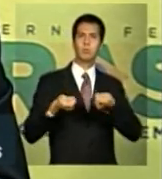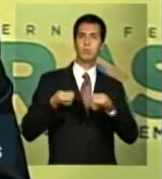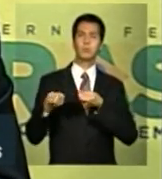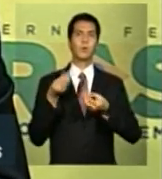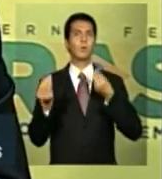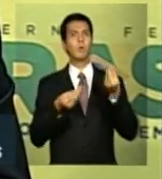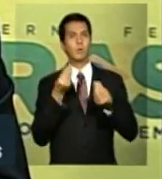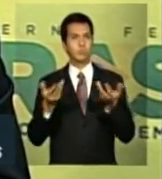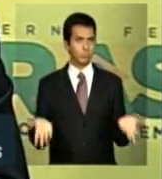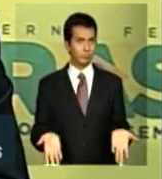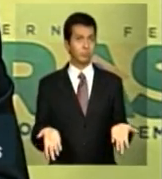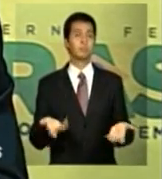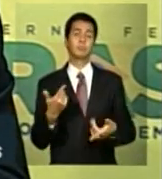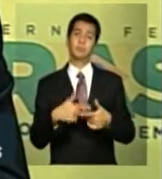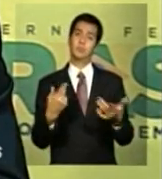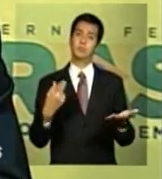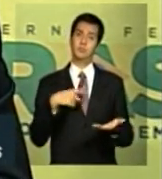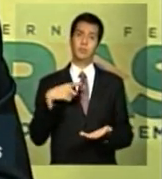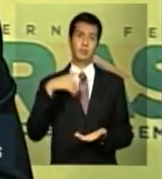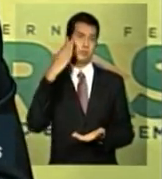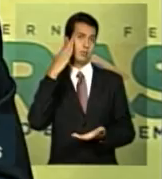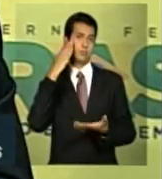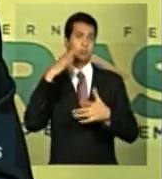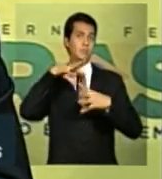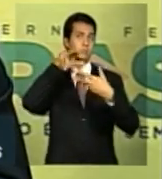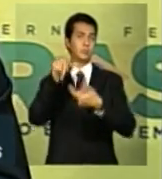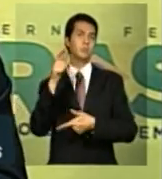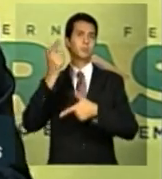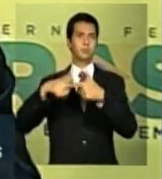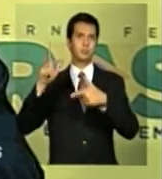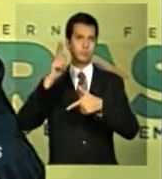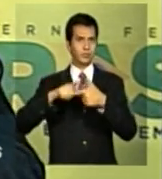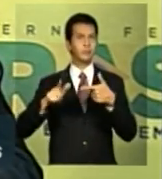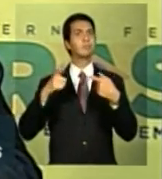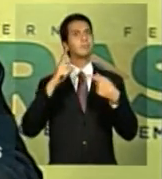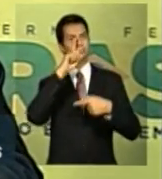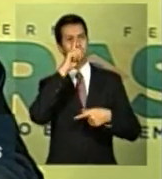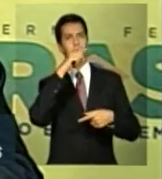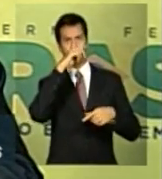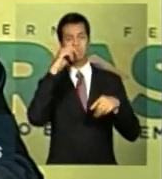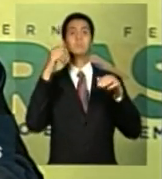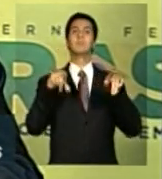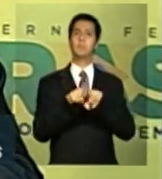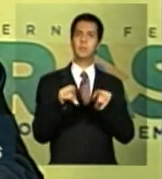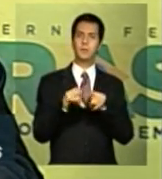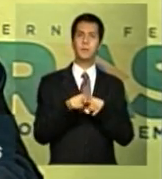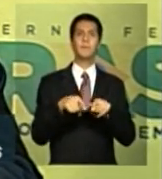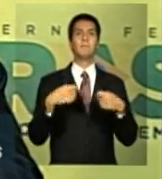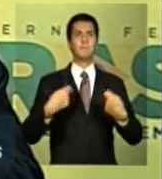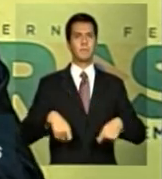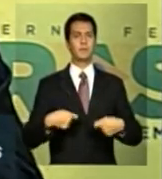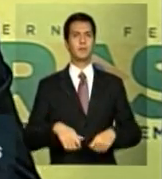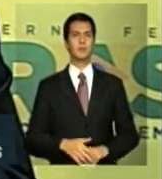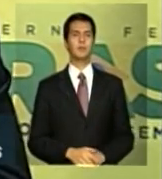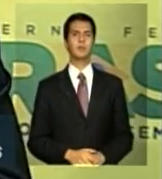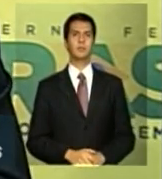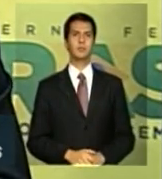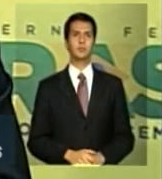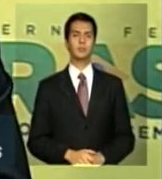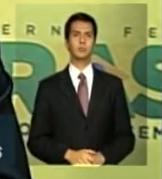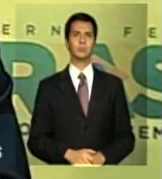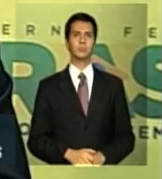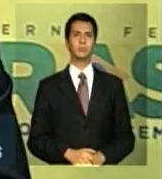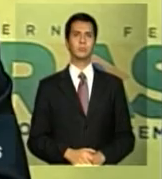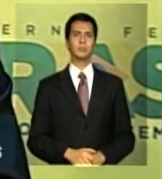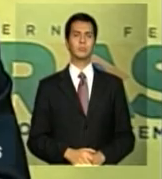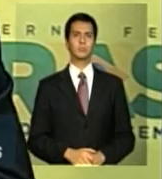dessa crise internacional. E o governo não está tratando apenas da folha do MEC. Que nós temos também o caso dos